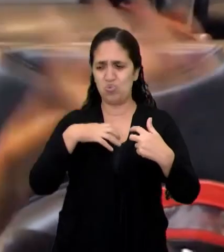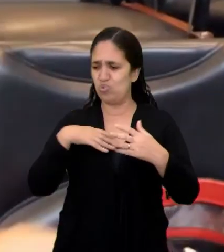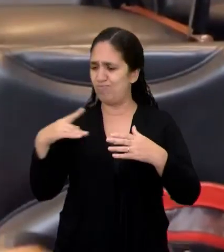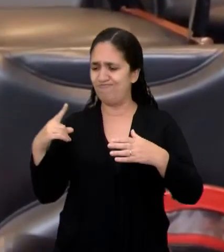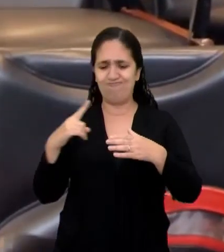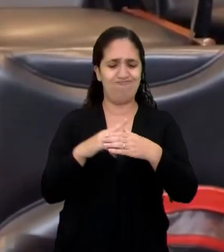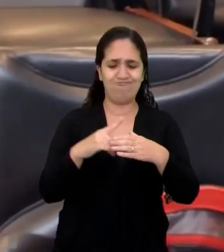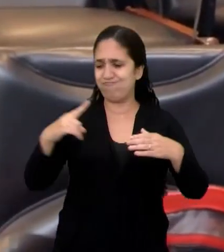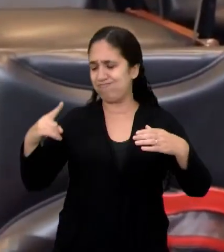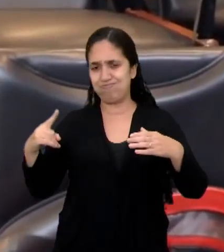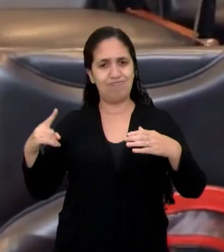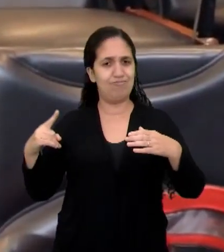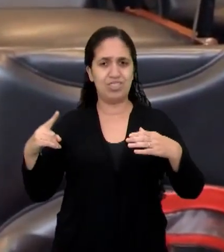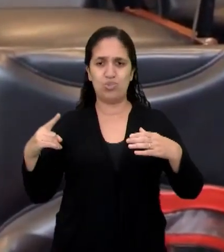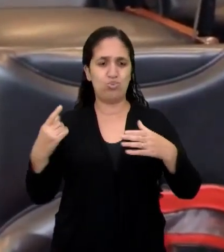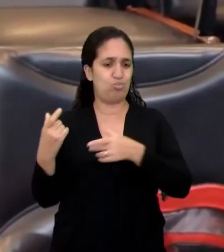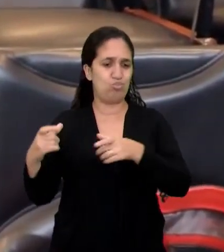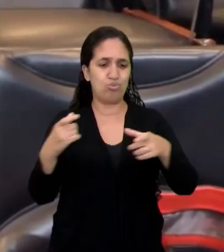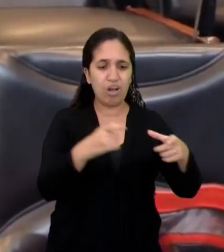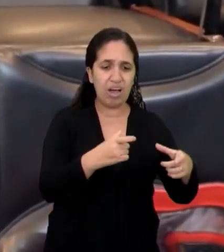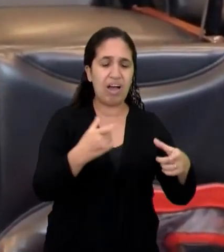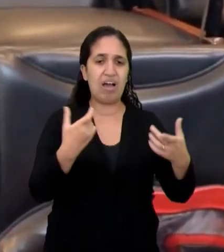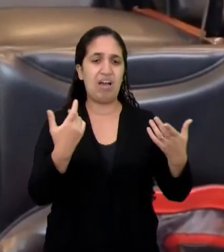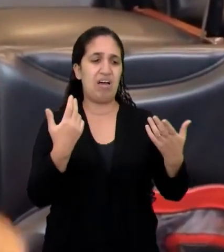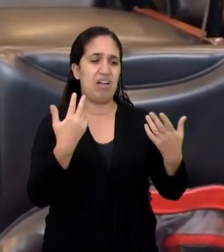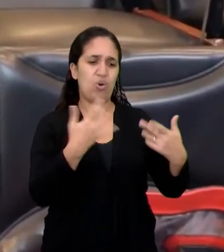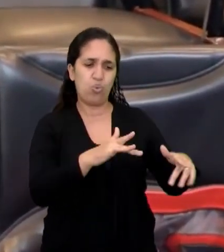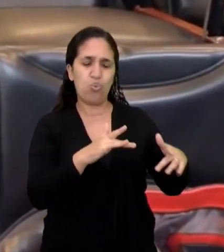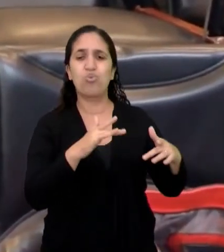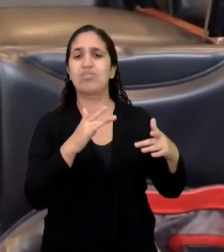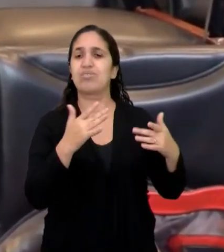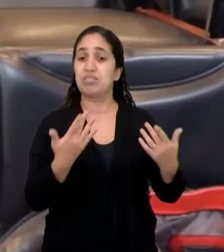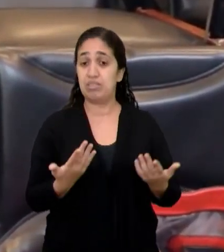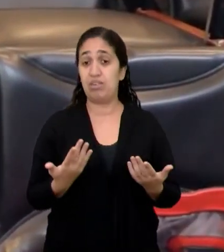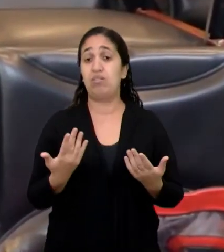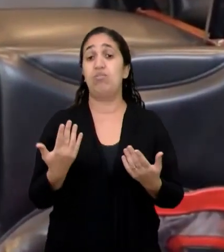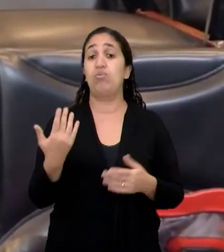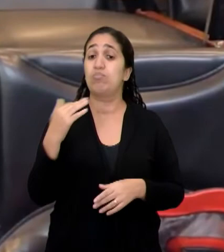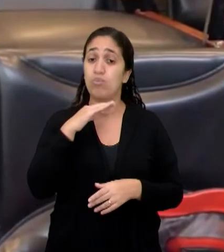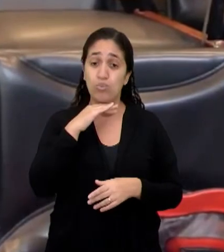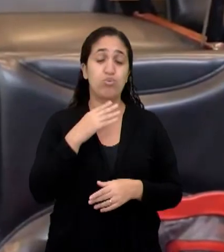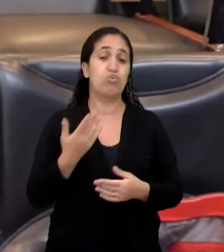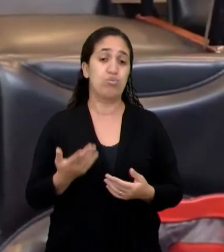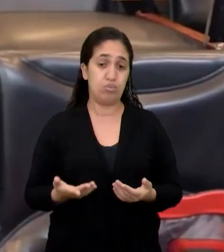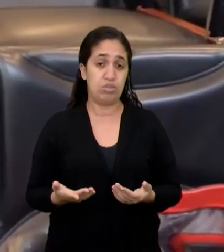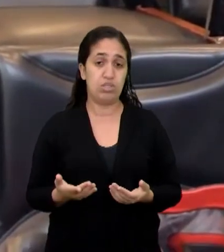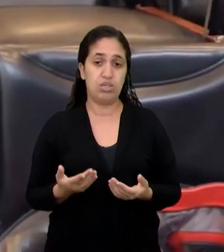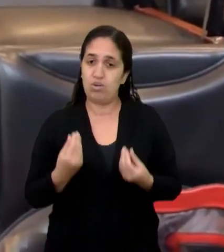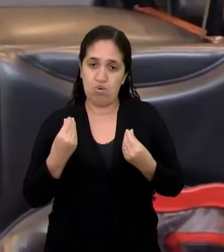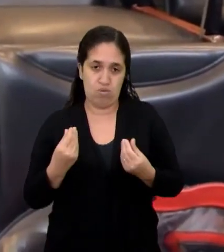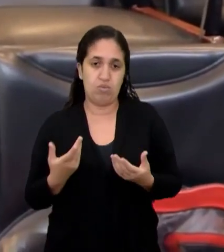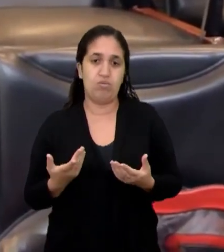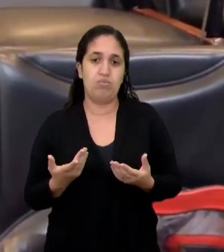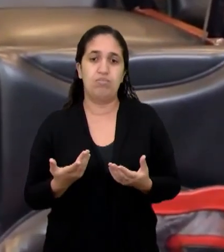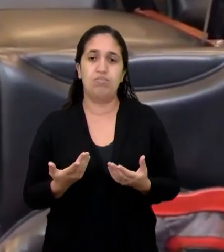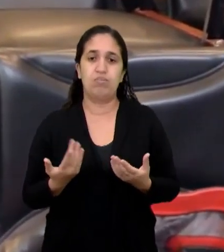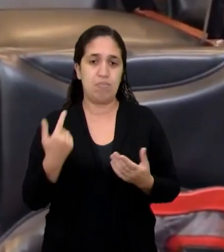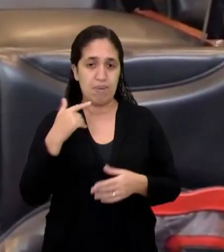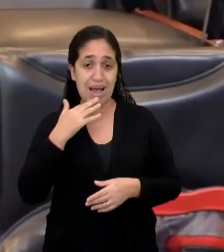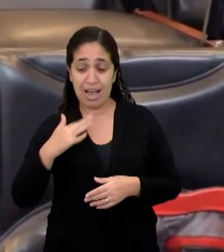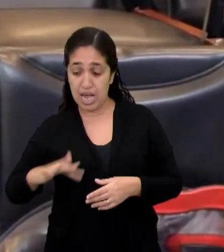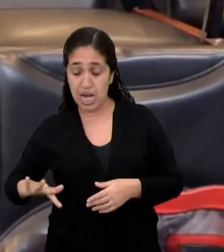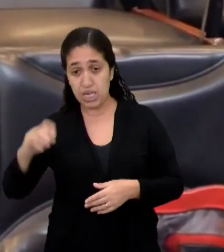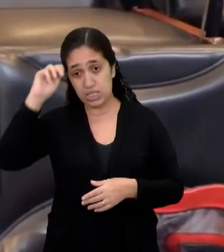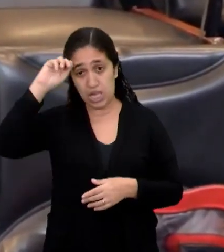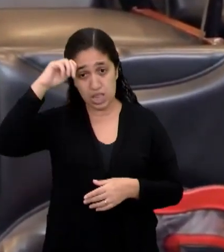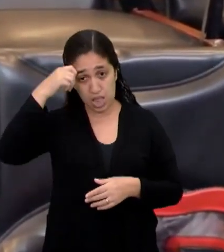onde quando a gente se vê é sempre em lugares extremamente estereotipados, e isso tem um efeito muito grande, não dá para negar isso. Uma criança negra ligar